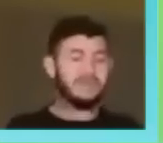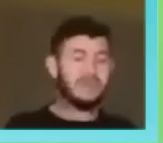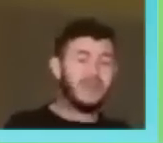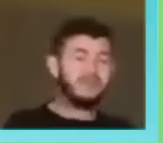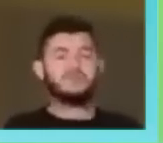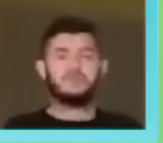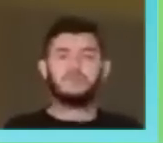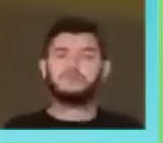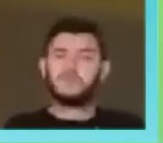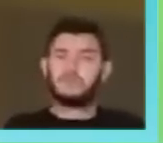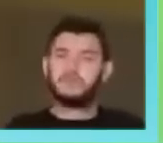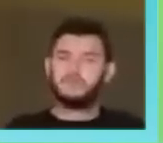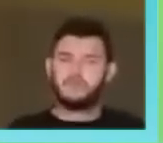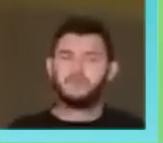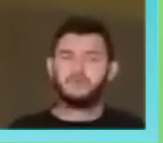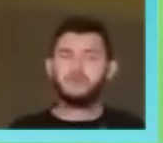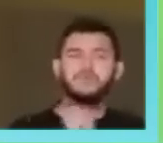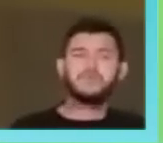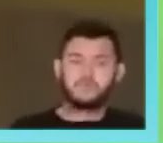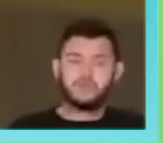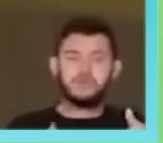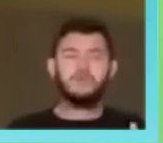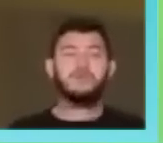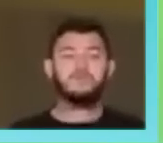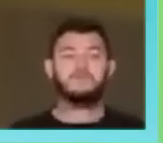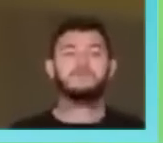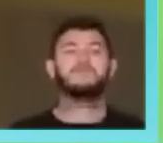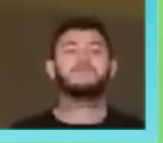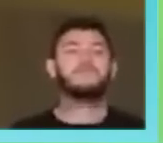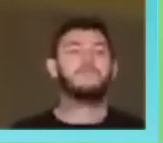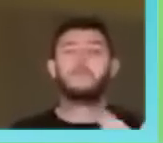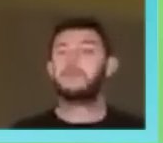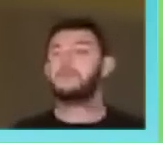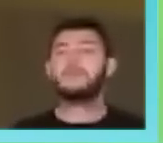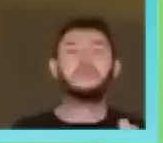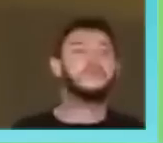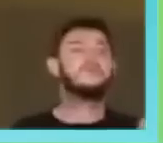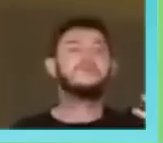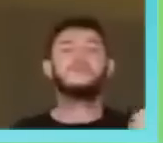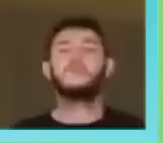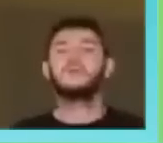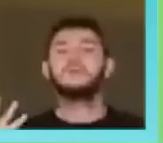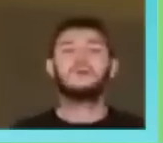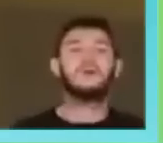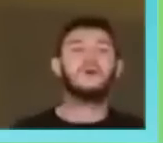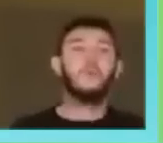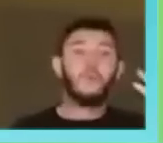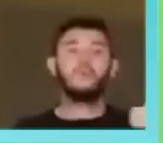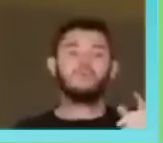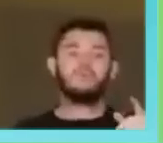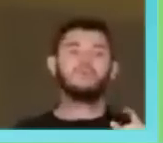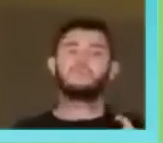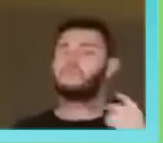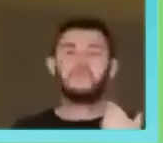melhor, nós vamos até o final, dê o que der, seja o que for, tenha que ir